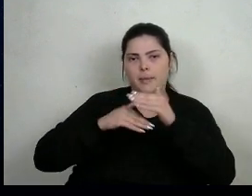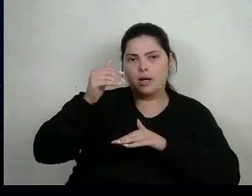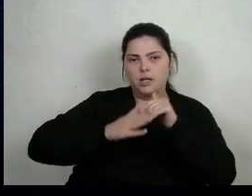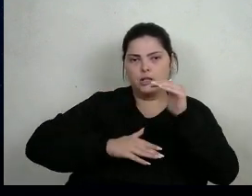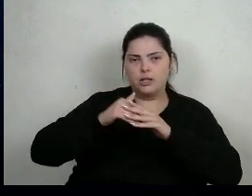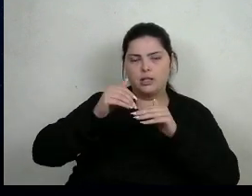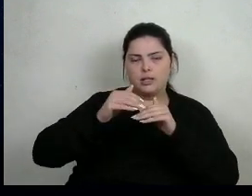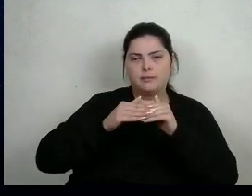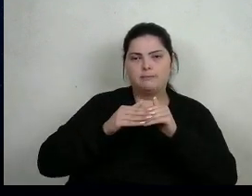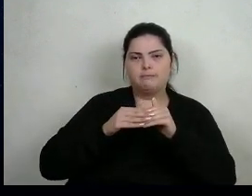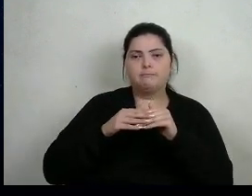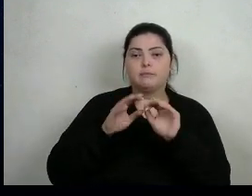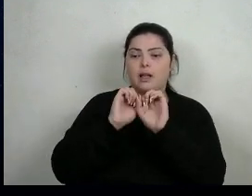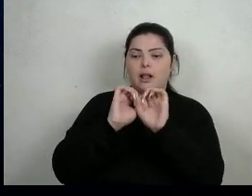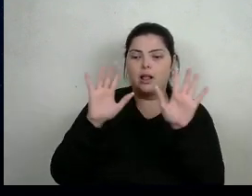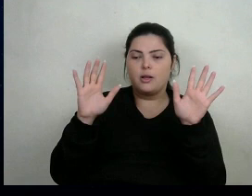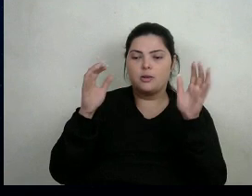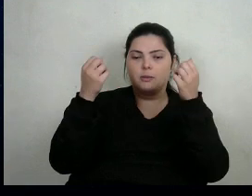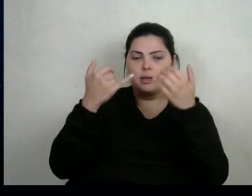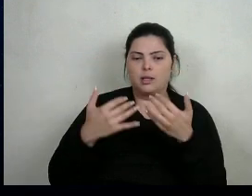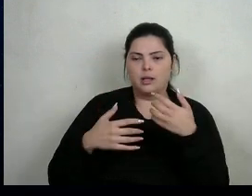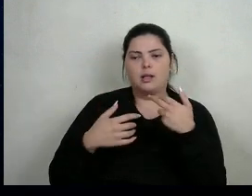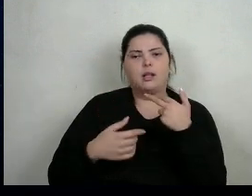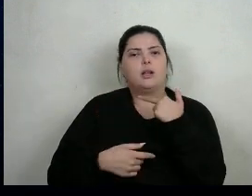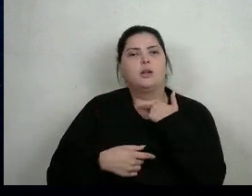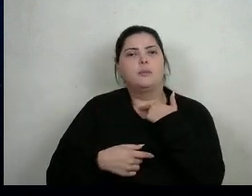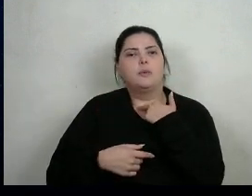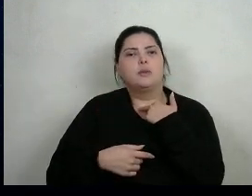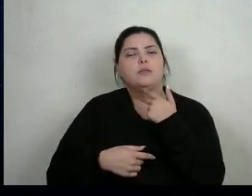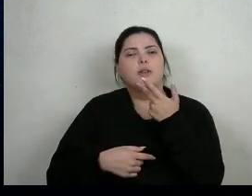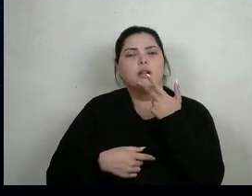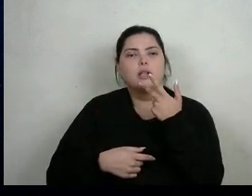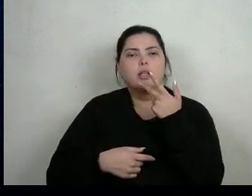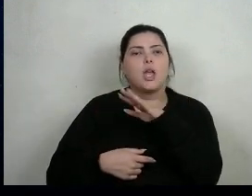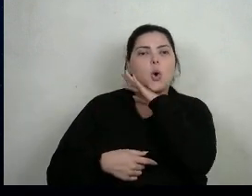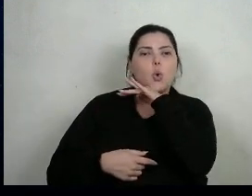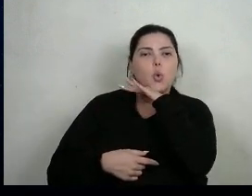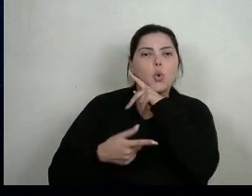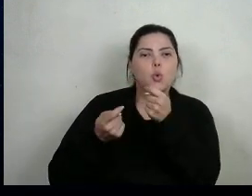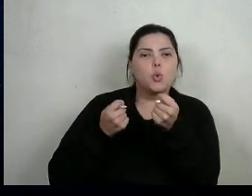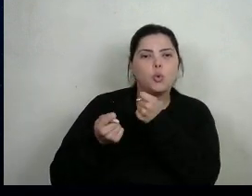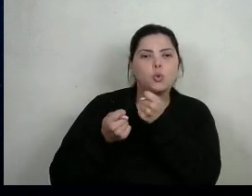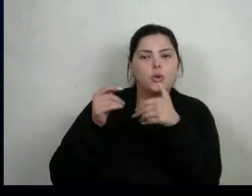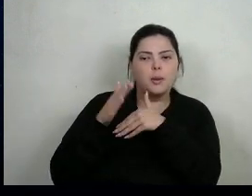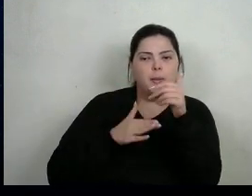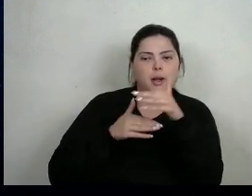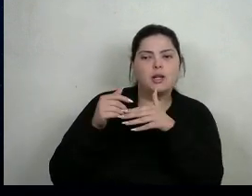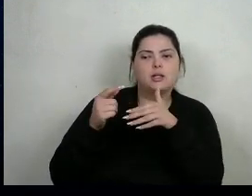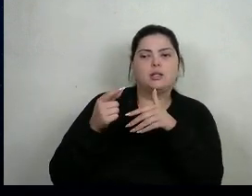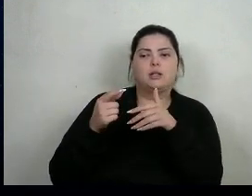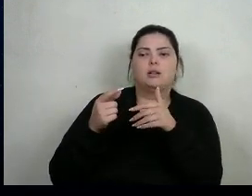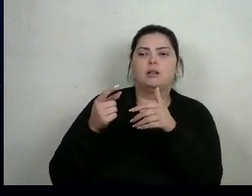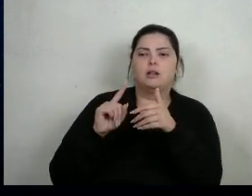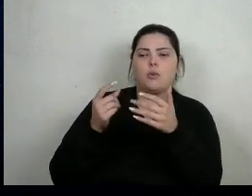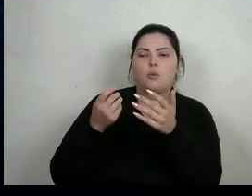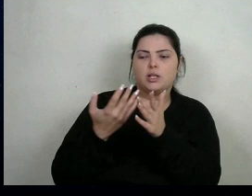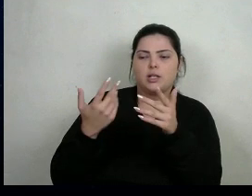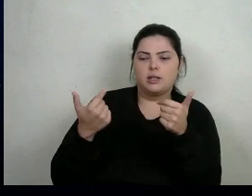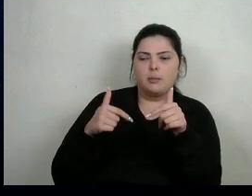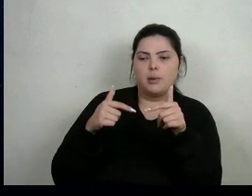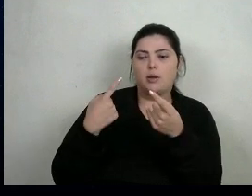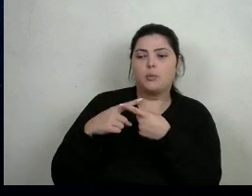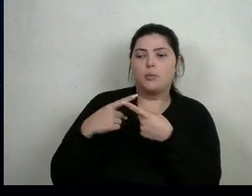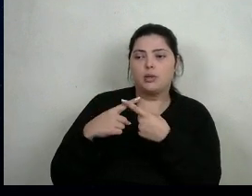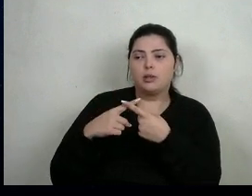deixar claro a gente não tá demonizando o controle de atividades a quantidade de trabalho feito é que ela por si só